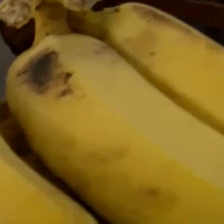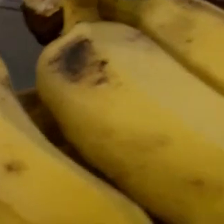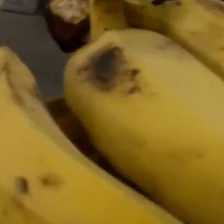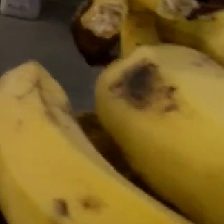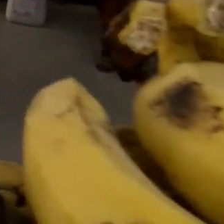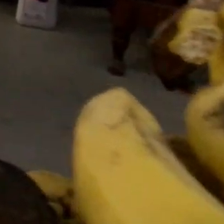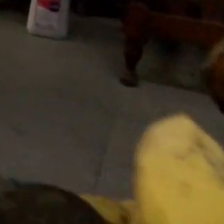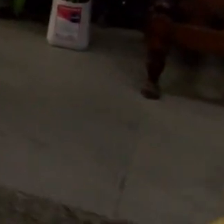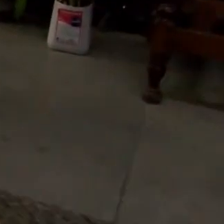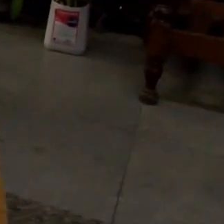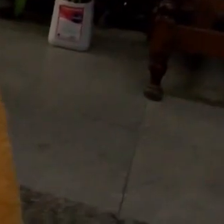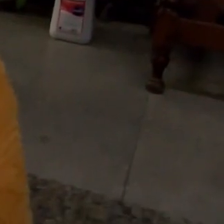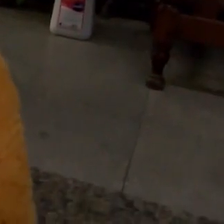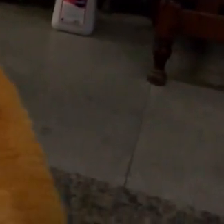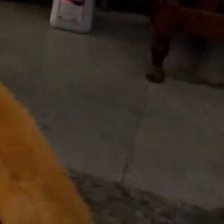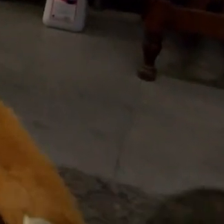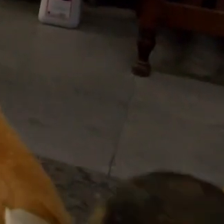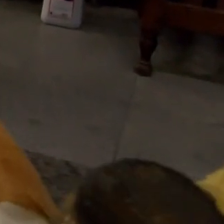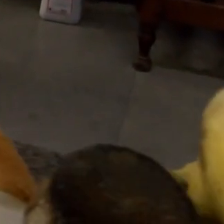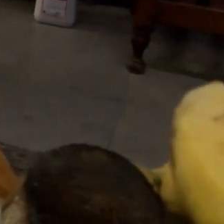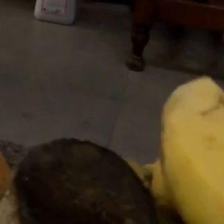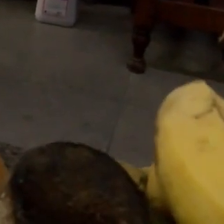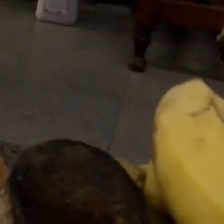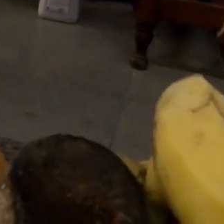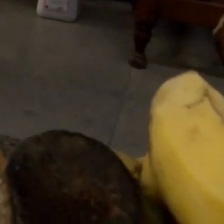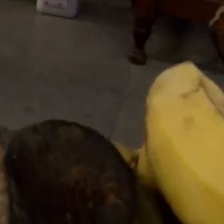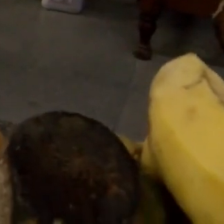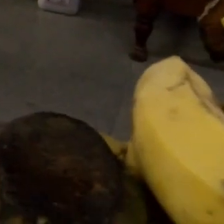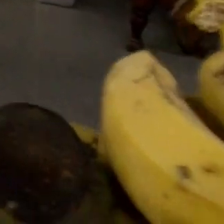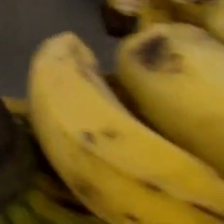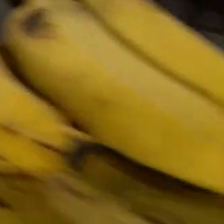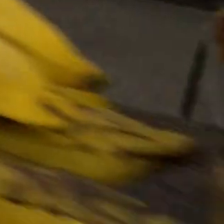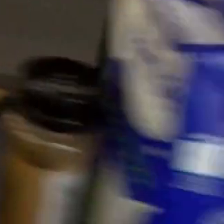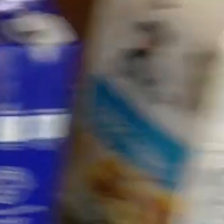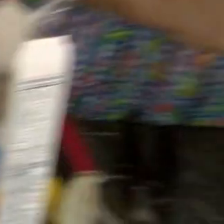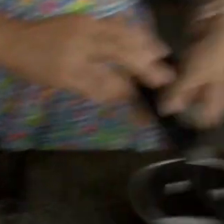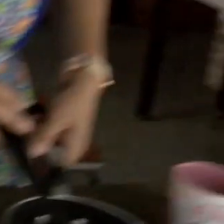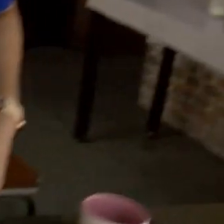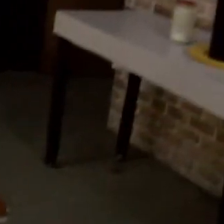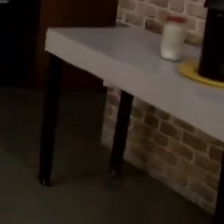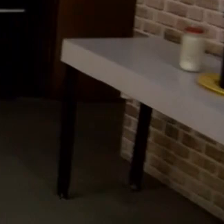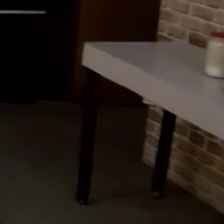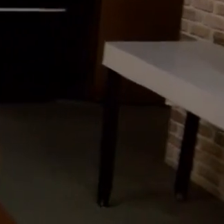minha. Eita, Tião já se apossou. Pense no macaquinho